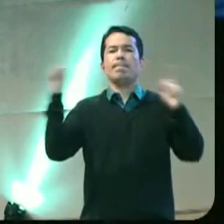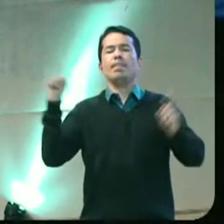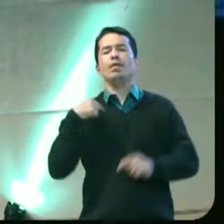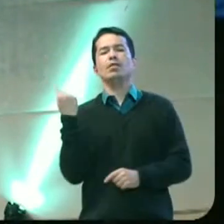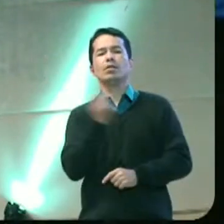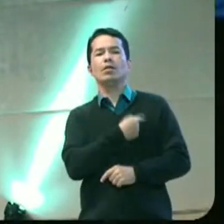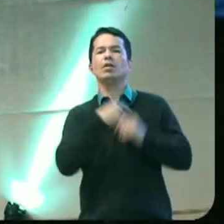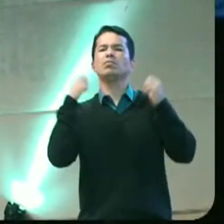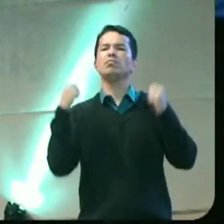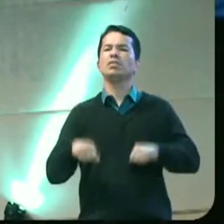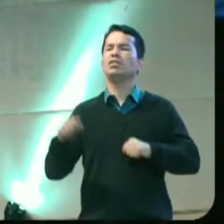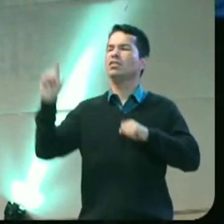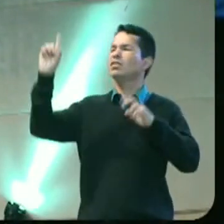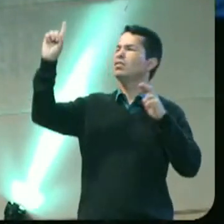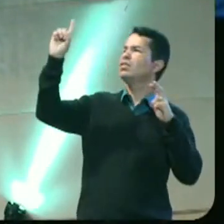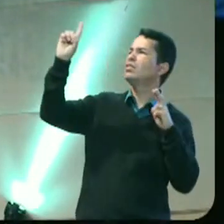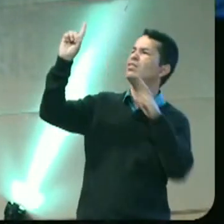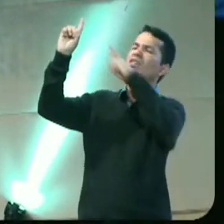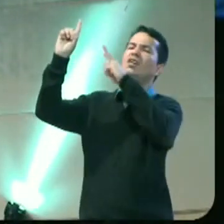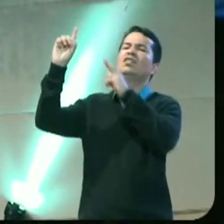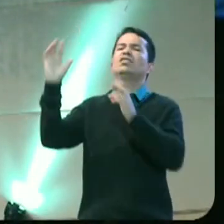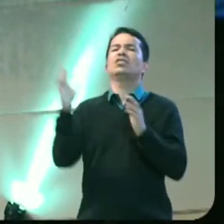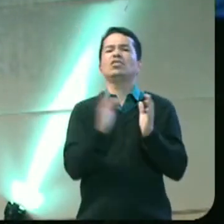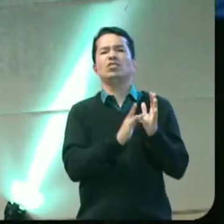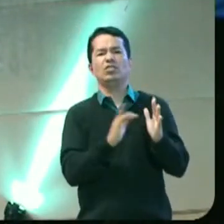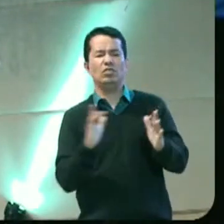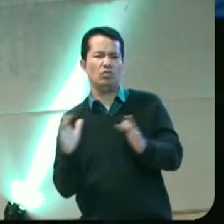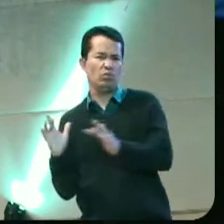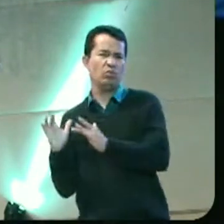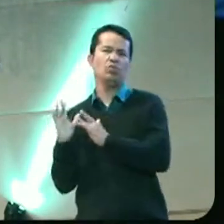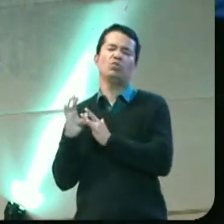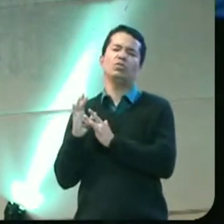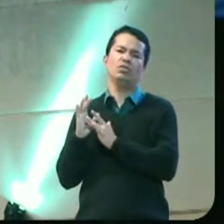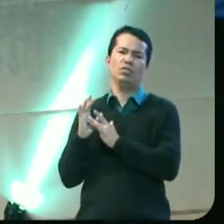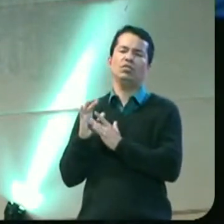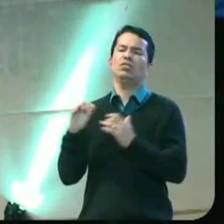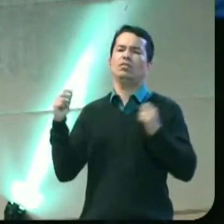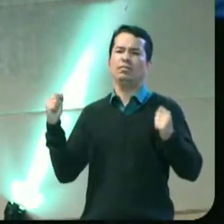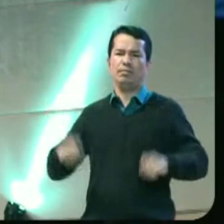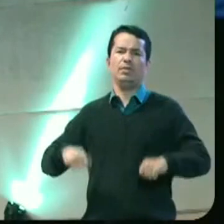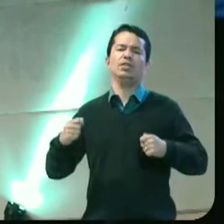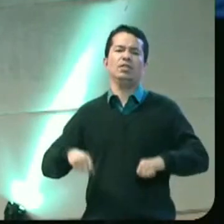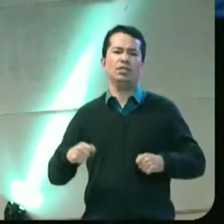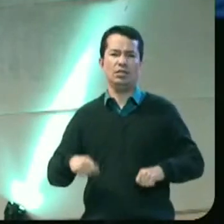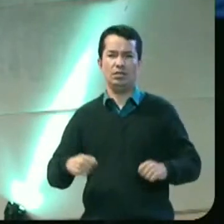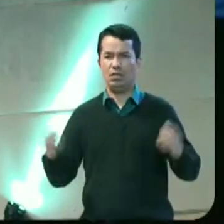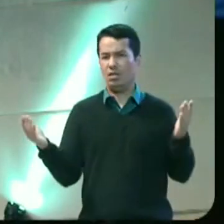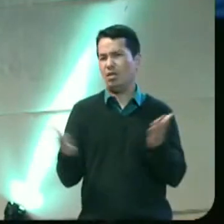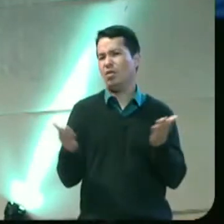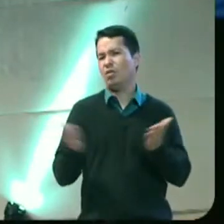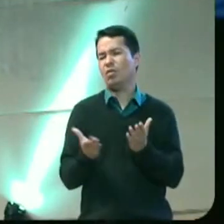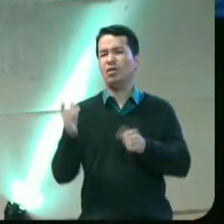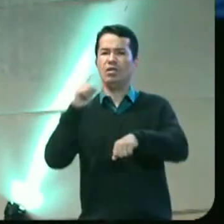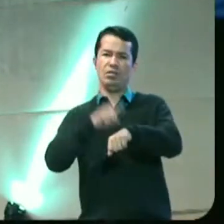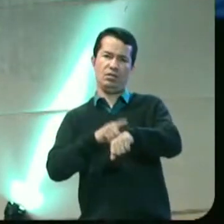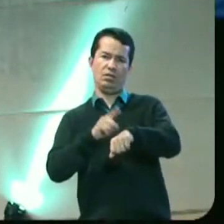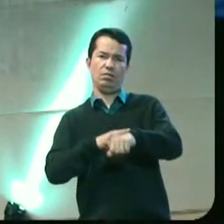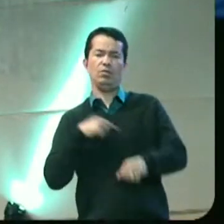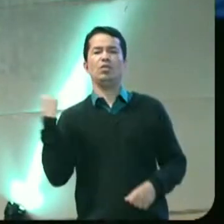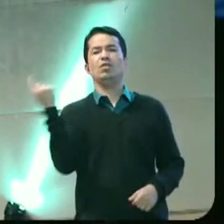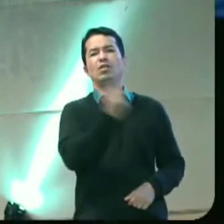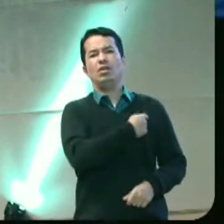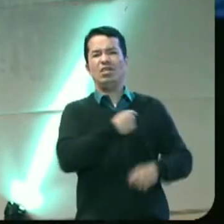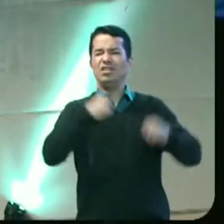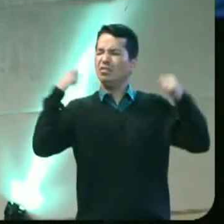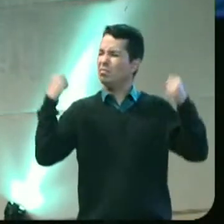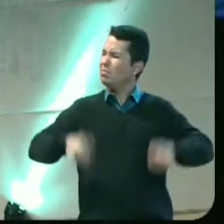de Jesus, de quem Ele é. É para esse momento, é nesse momento que temos que colocar a